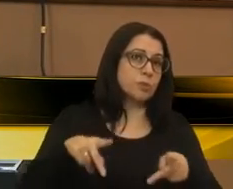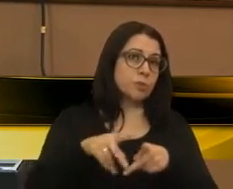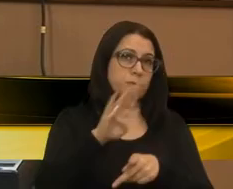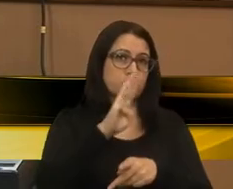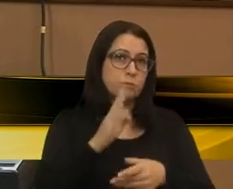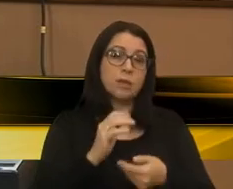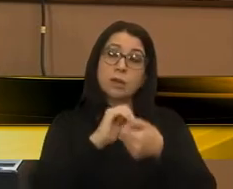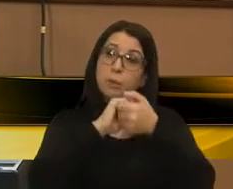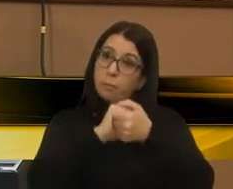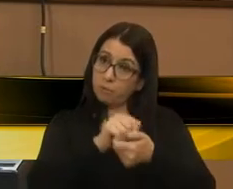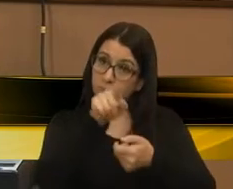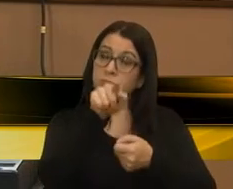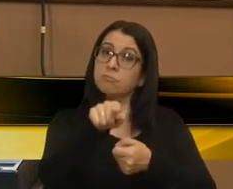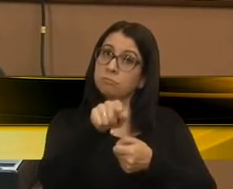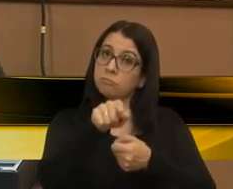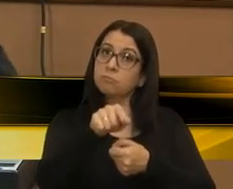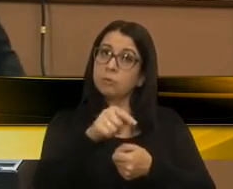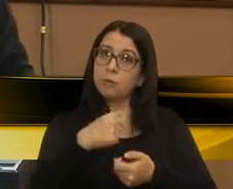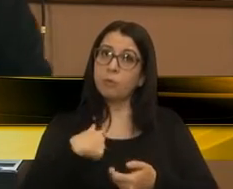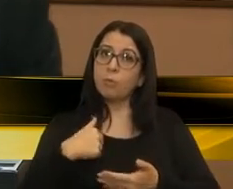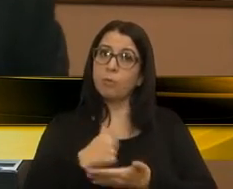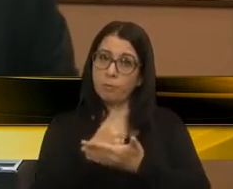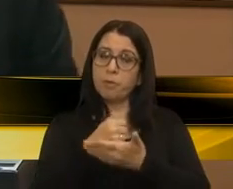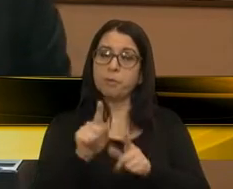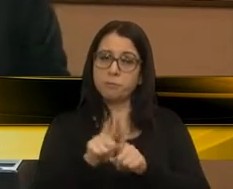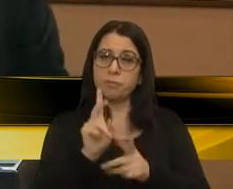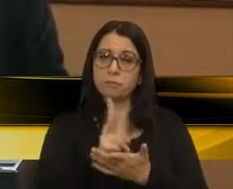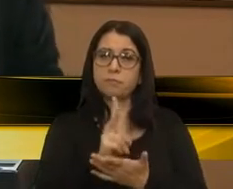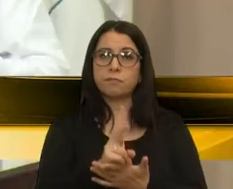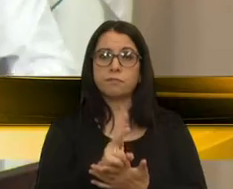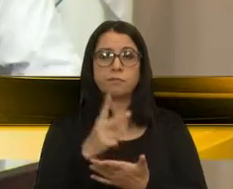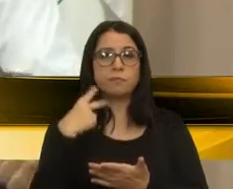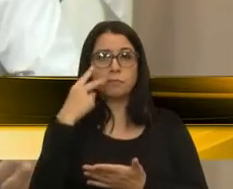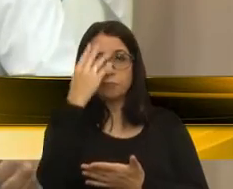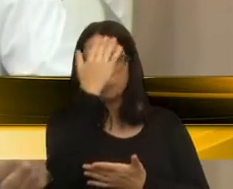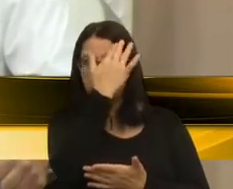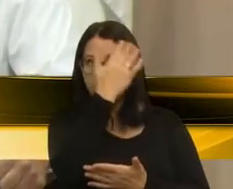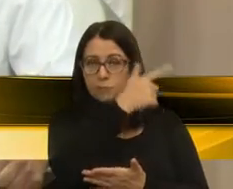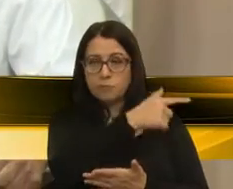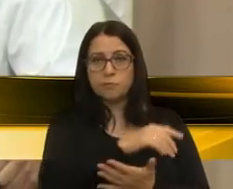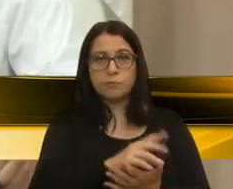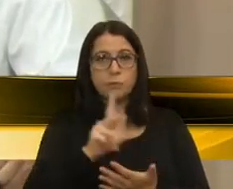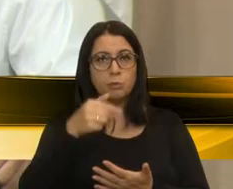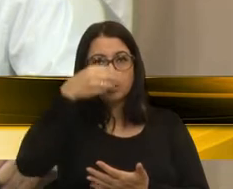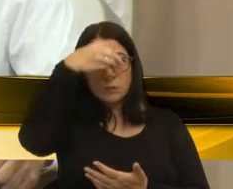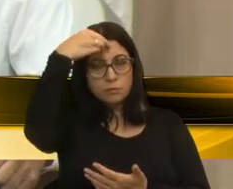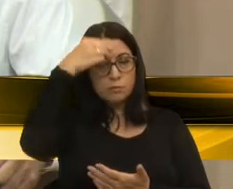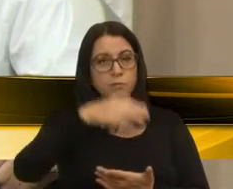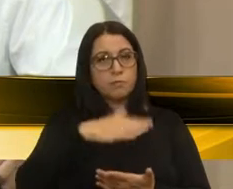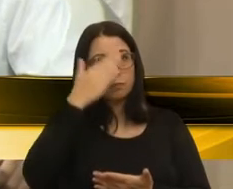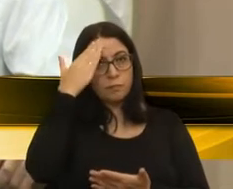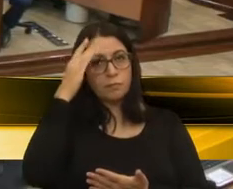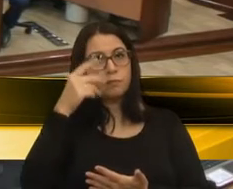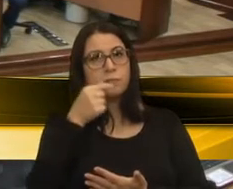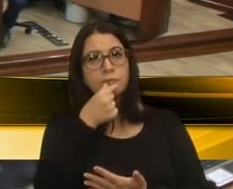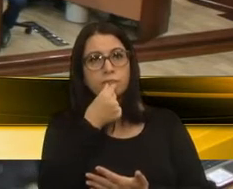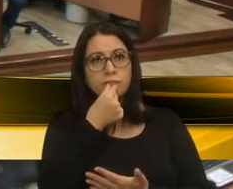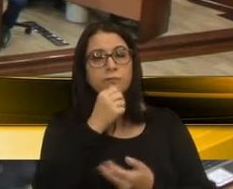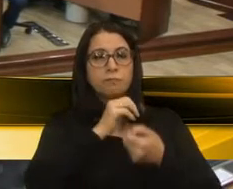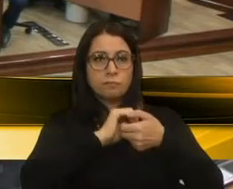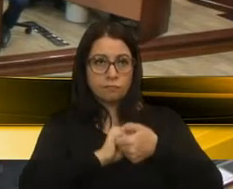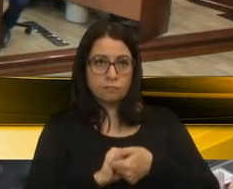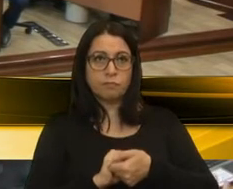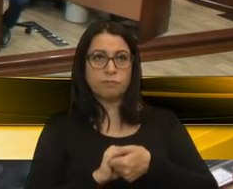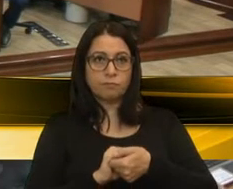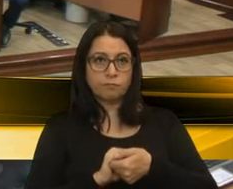lhe cumprimentar e conte sempre com esse vereador. Obrigado, vereador Toigo. O vereador Adiló, depois o vereador Kiko. Obrigado, vereador Rodrigo. Lhe cumprimento